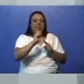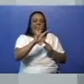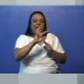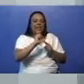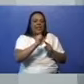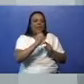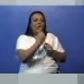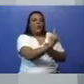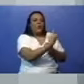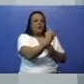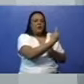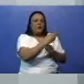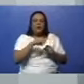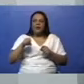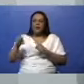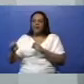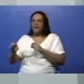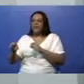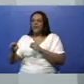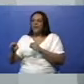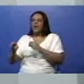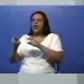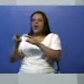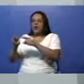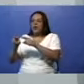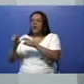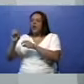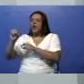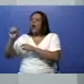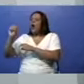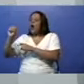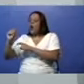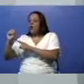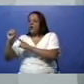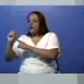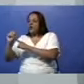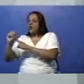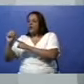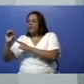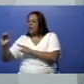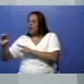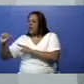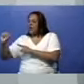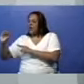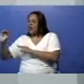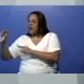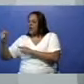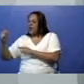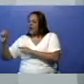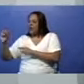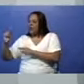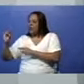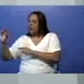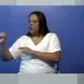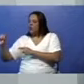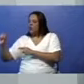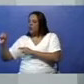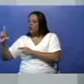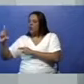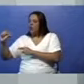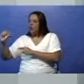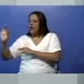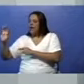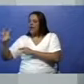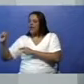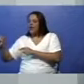Porque eu ouço muito. Na aula, às vezes, professora, as alunas fez a tarefa. Até parece que vai